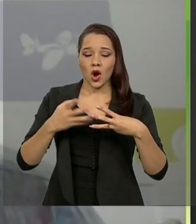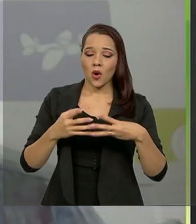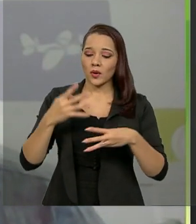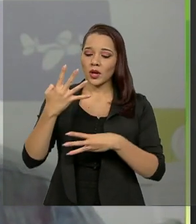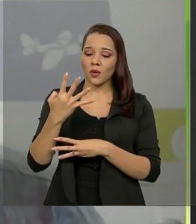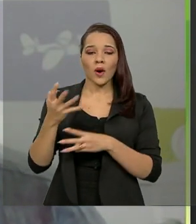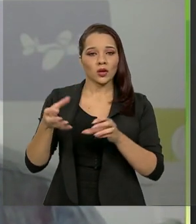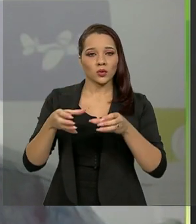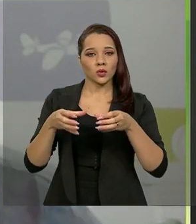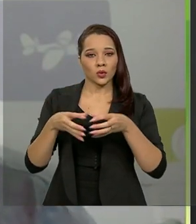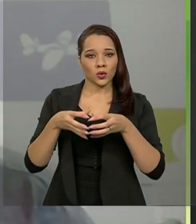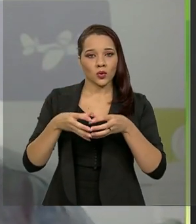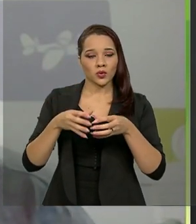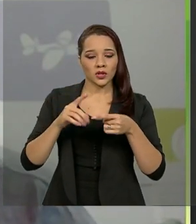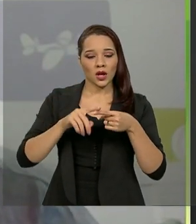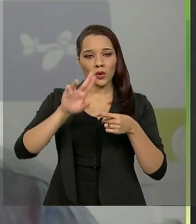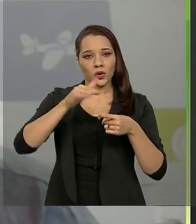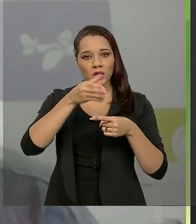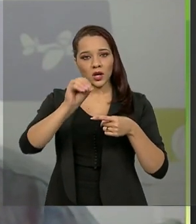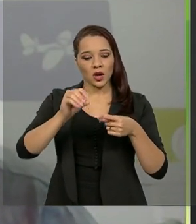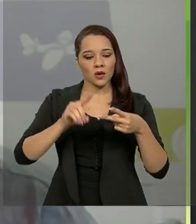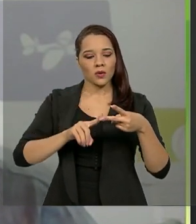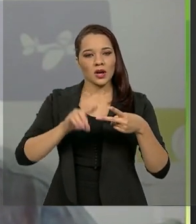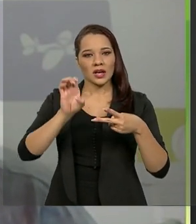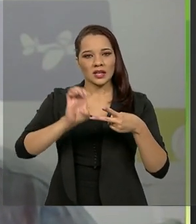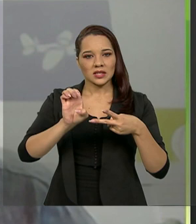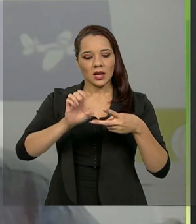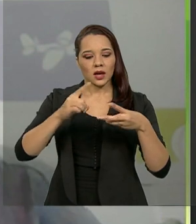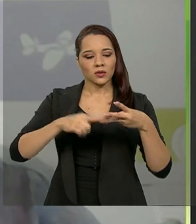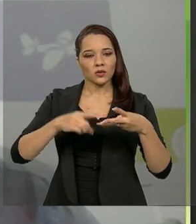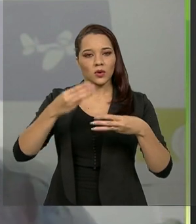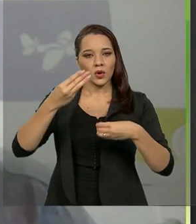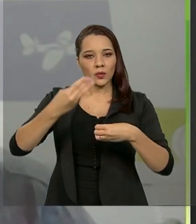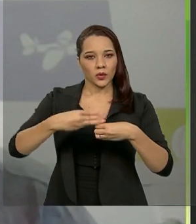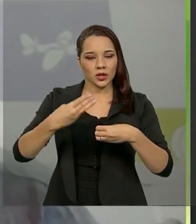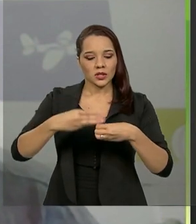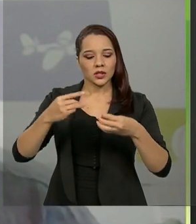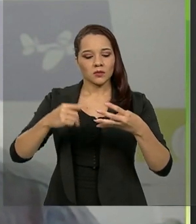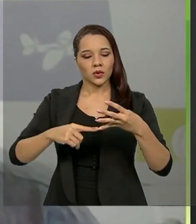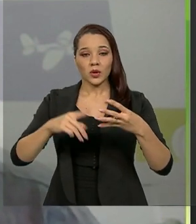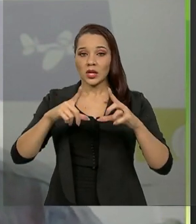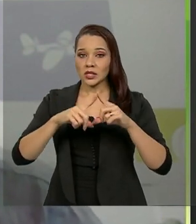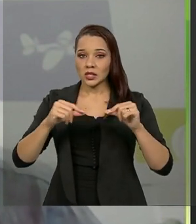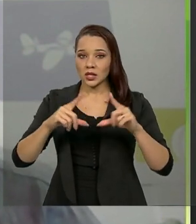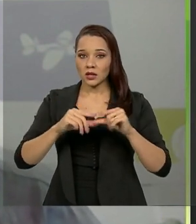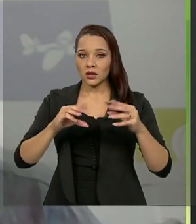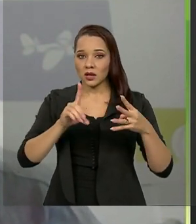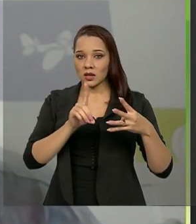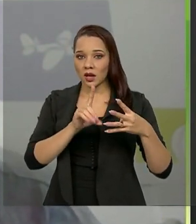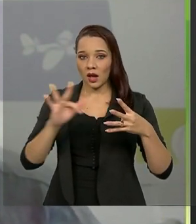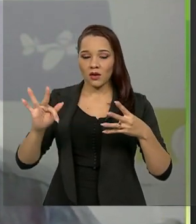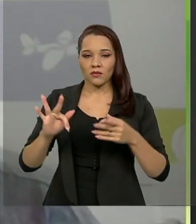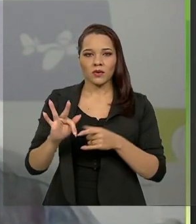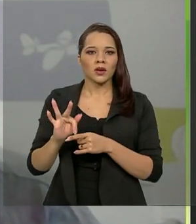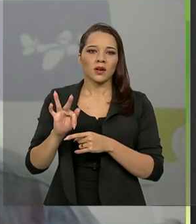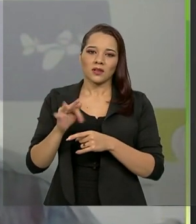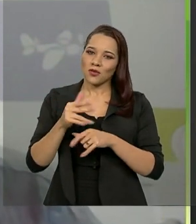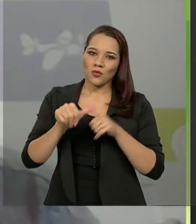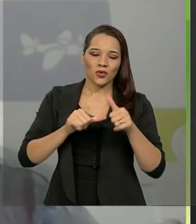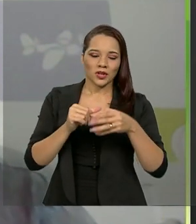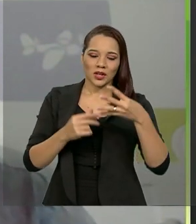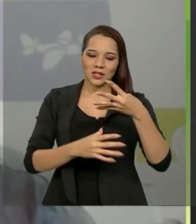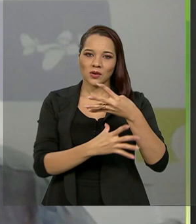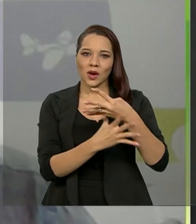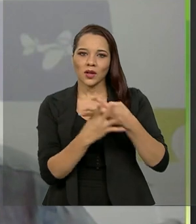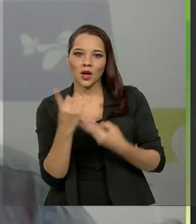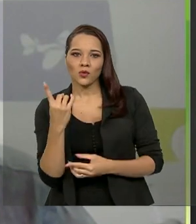entes da federação, União, Estados, Distrito Federal e Municípios, não afeta a realidade de que o Estado é um só. Ou seja, nós